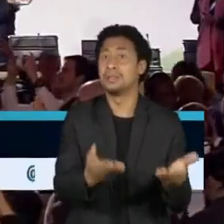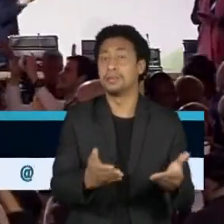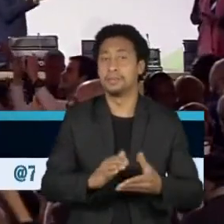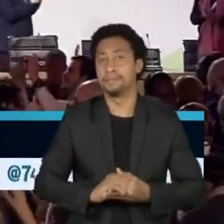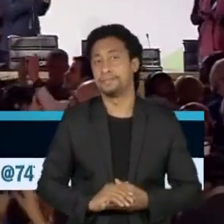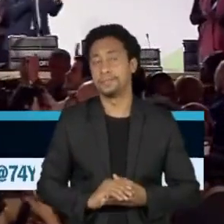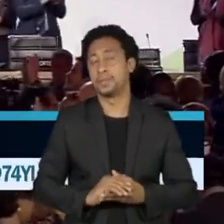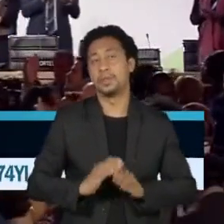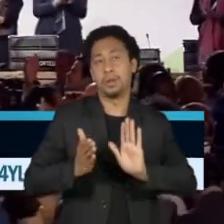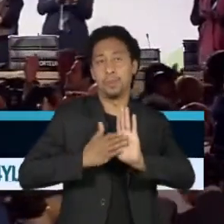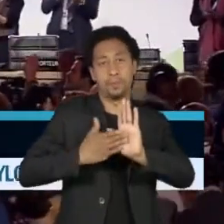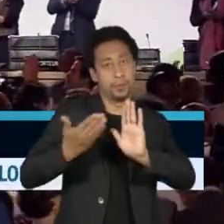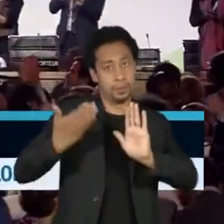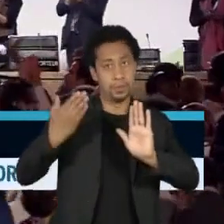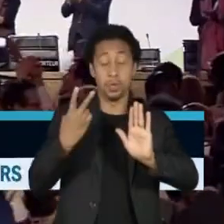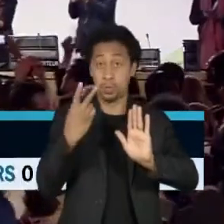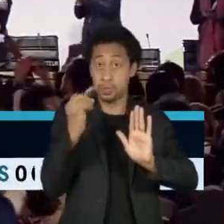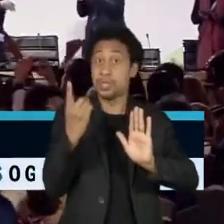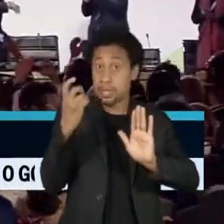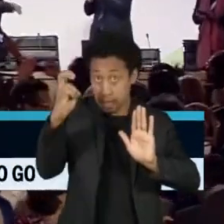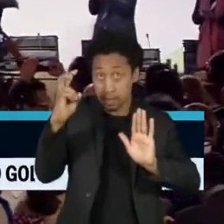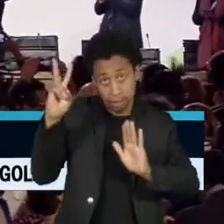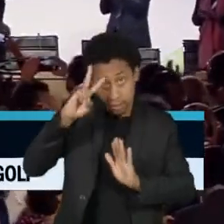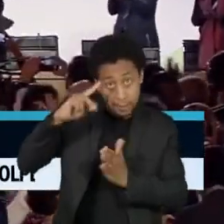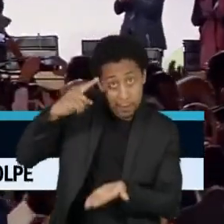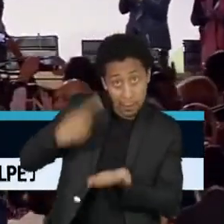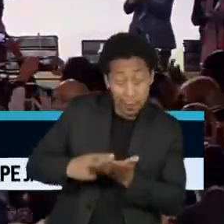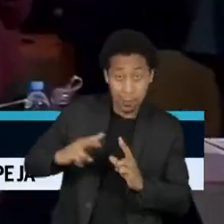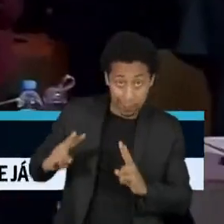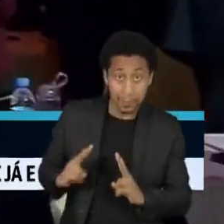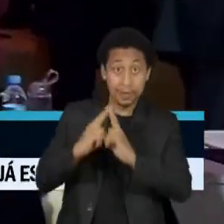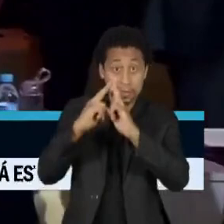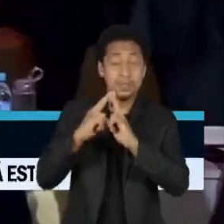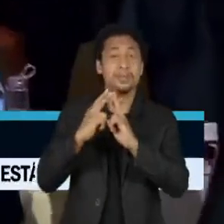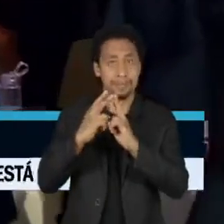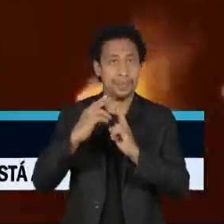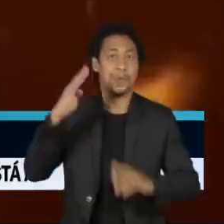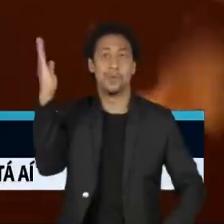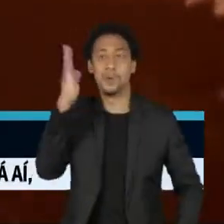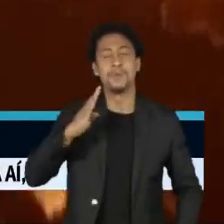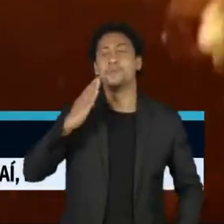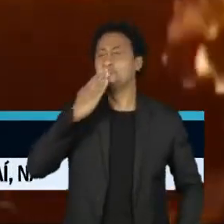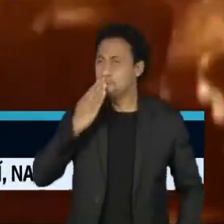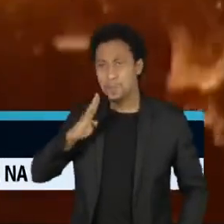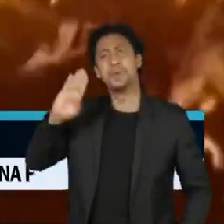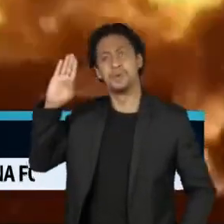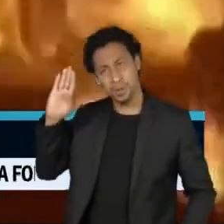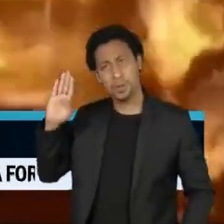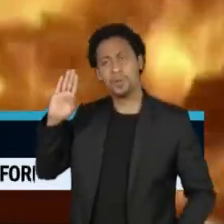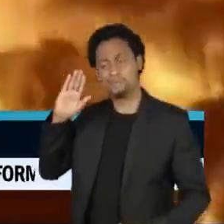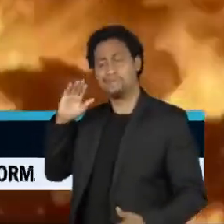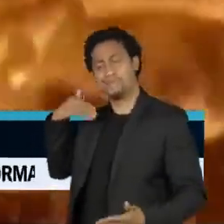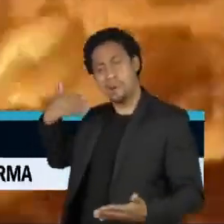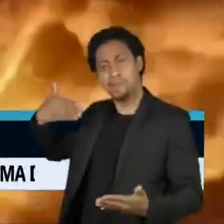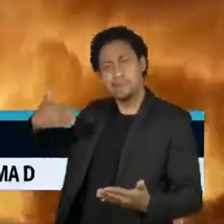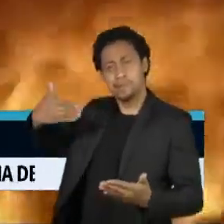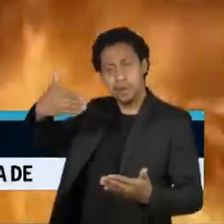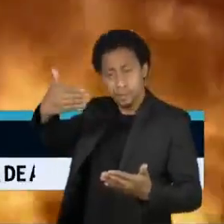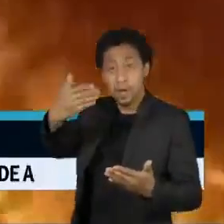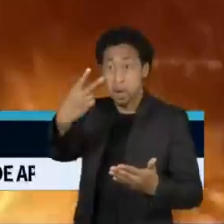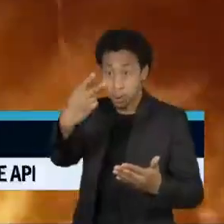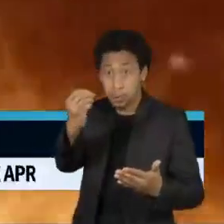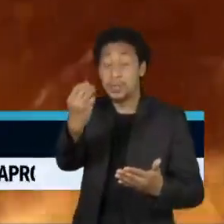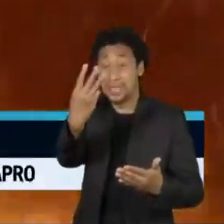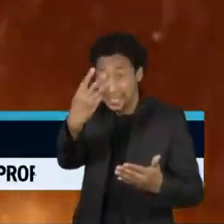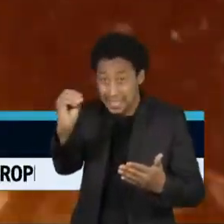propostas, lá em 2015, ano do Acordo de Paris, o Brasil se comprometeu a, até 2030, reduzir as emissões de